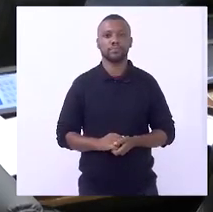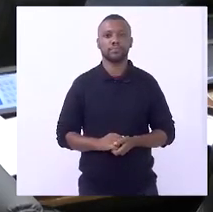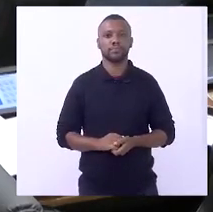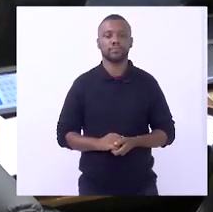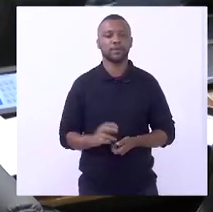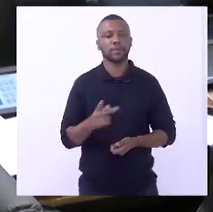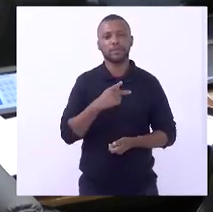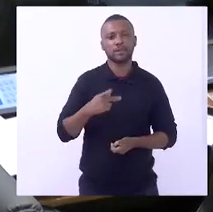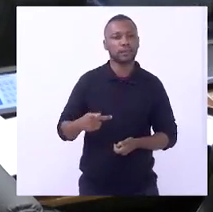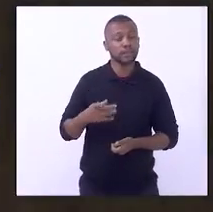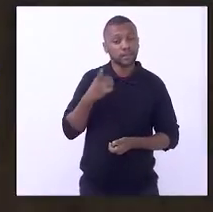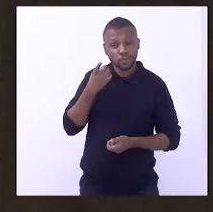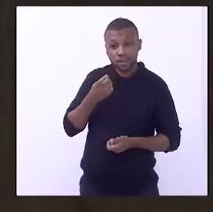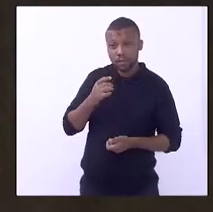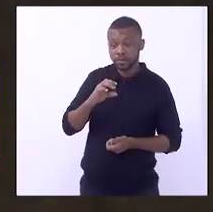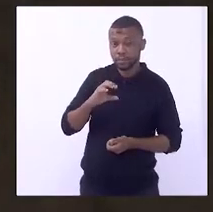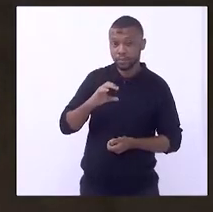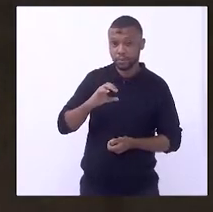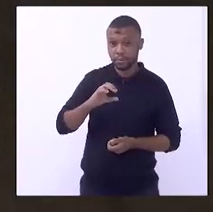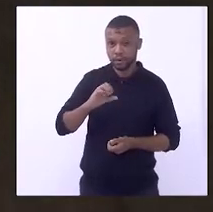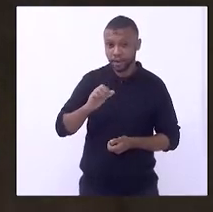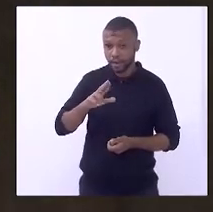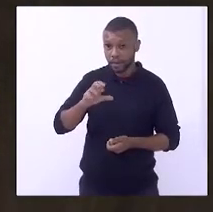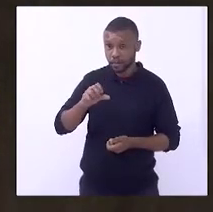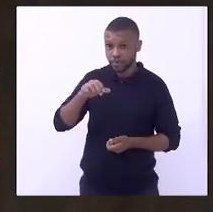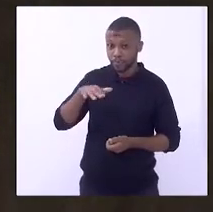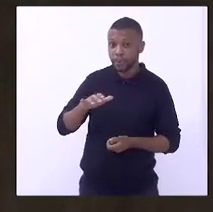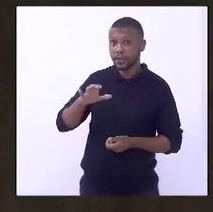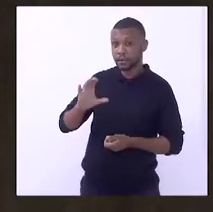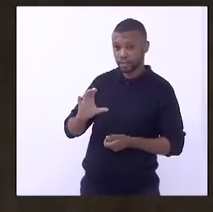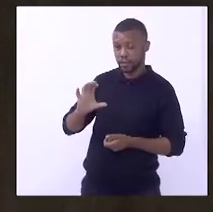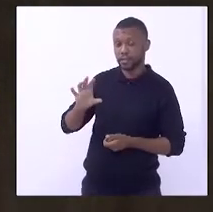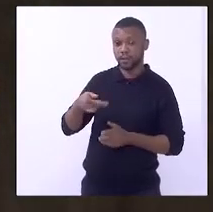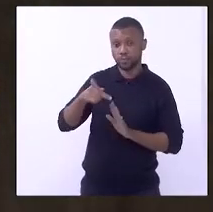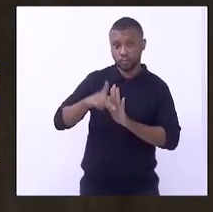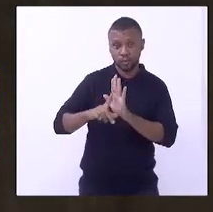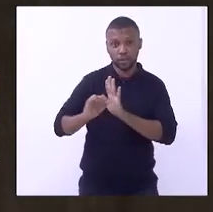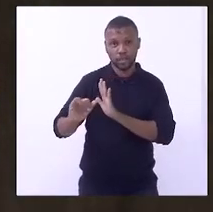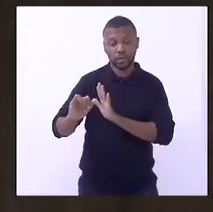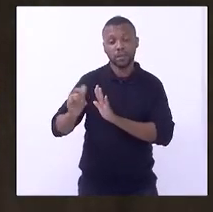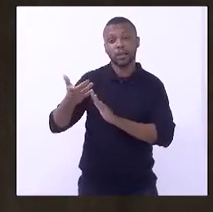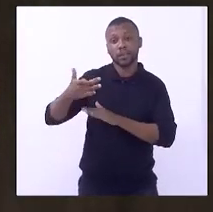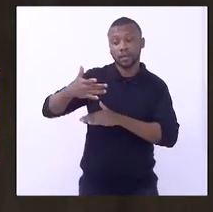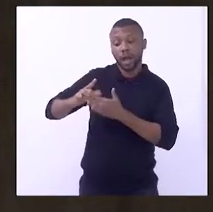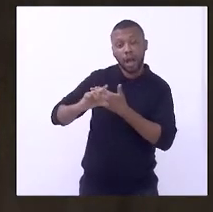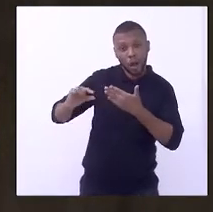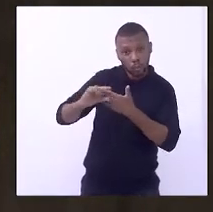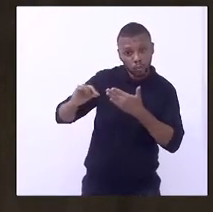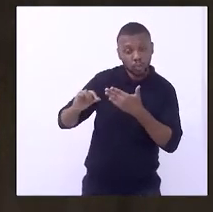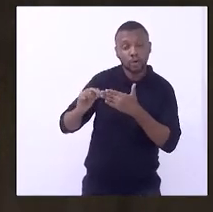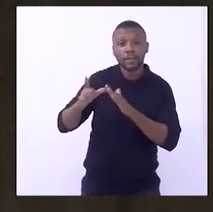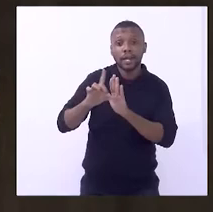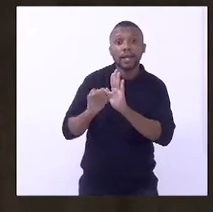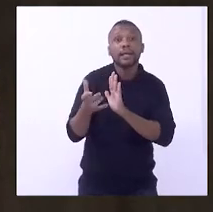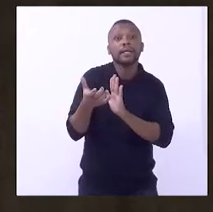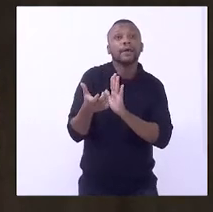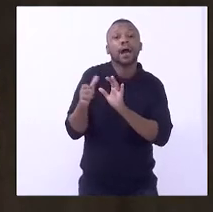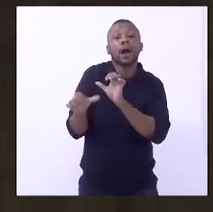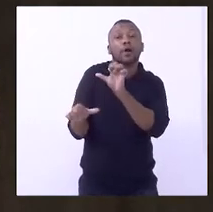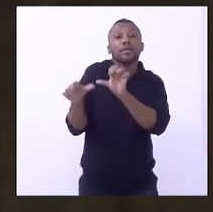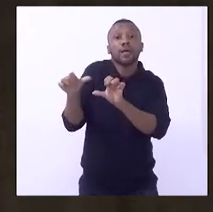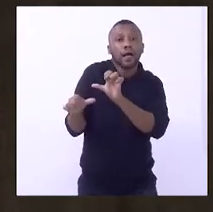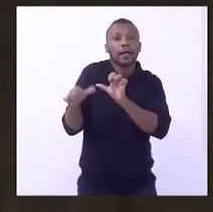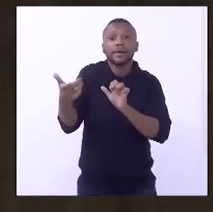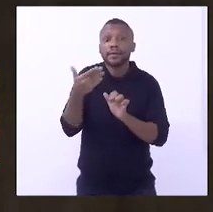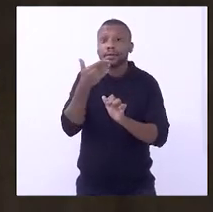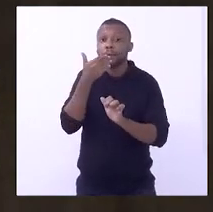Presidente, deputado Carlos Mink, autor desse projeto, já é autor da lei que ele pretende alterar, que disciplina o acúmulo